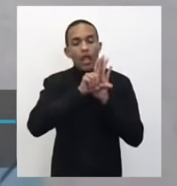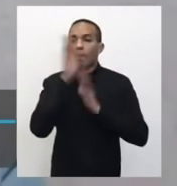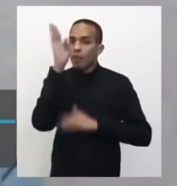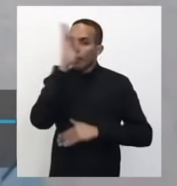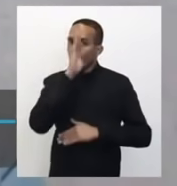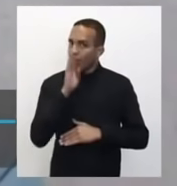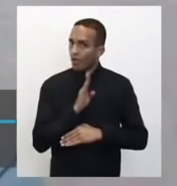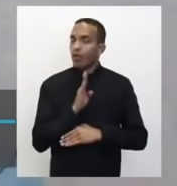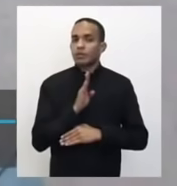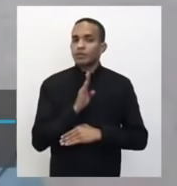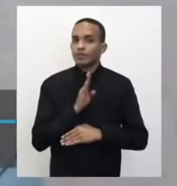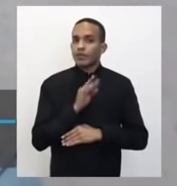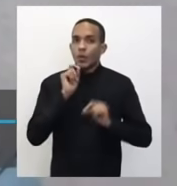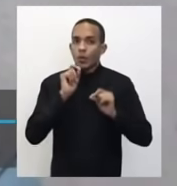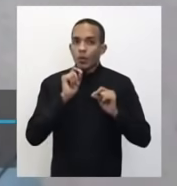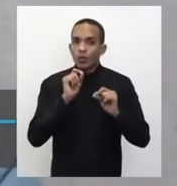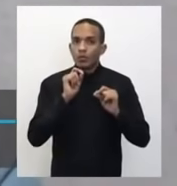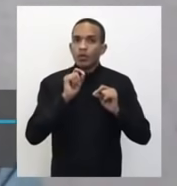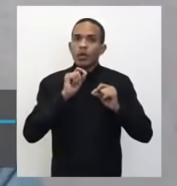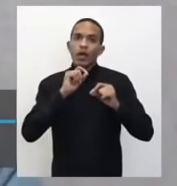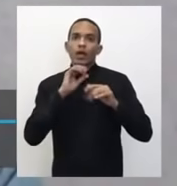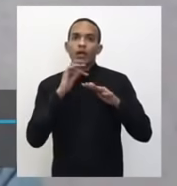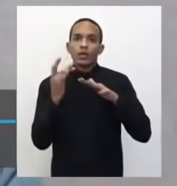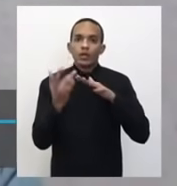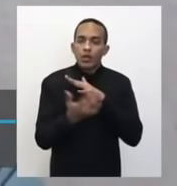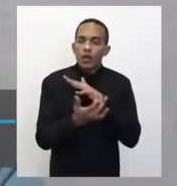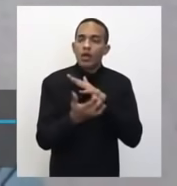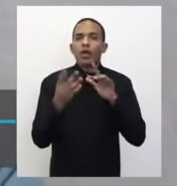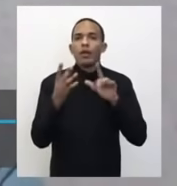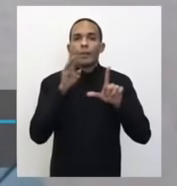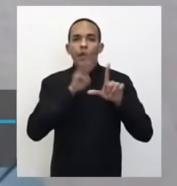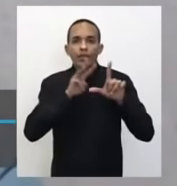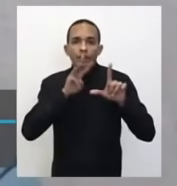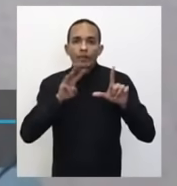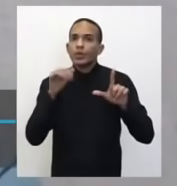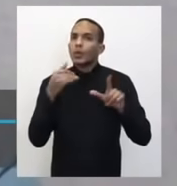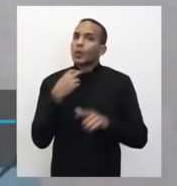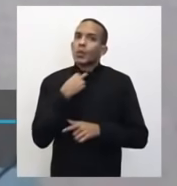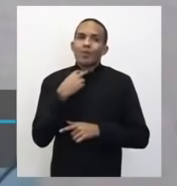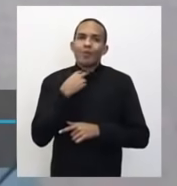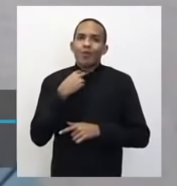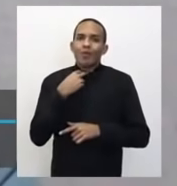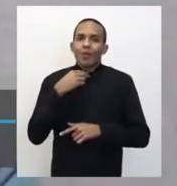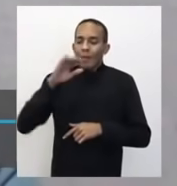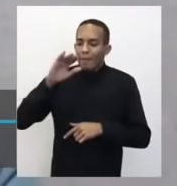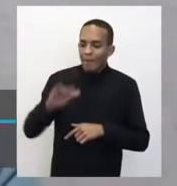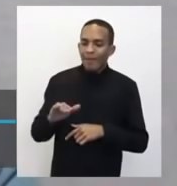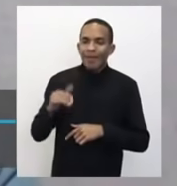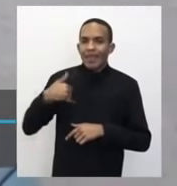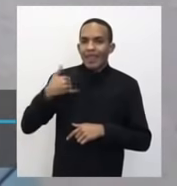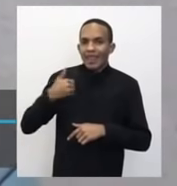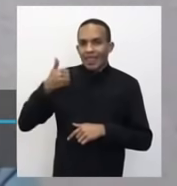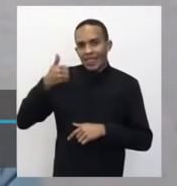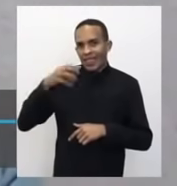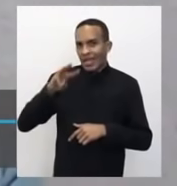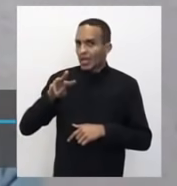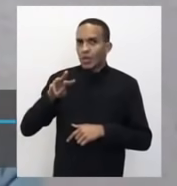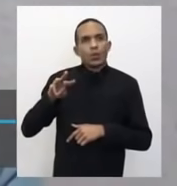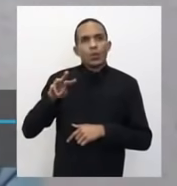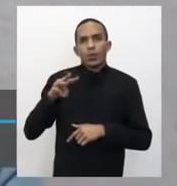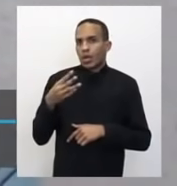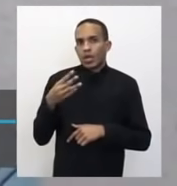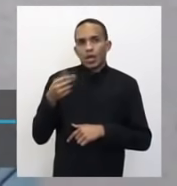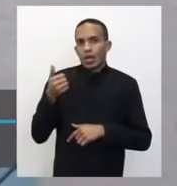brasileiras, as plataformas não podem aceitar menores de 13 anos nas suas redes. Então, se você tem menos